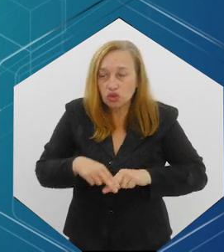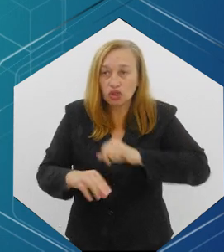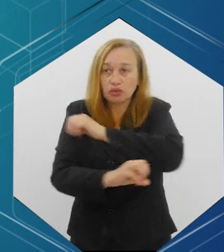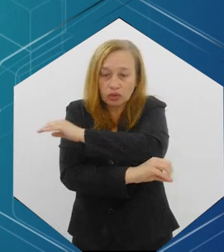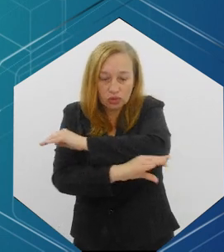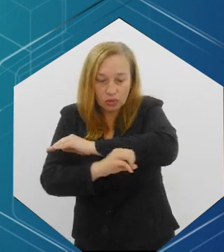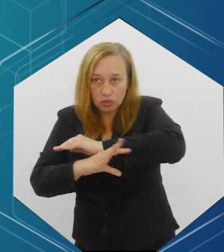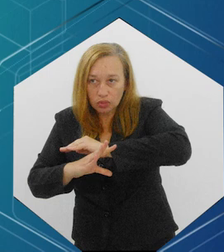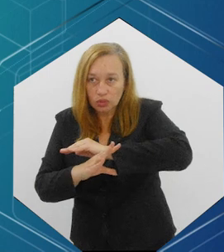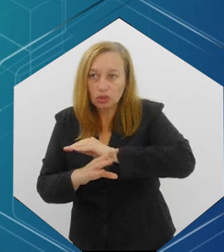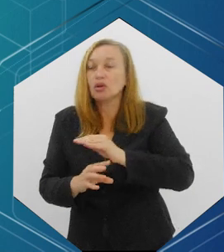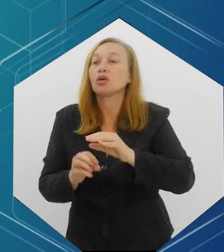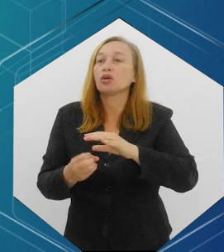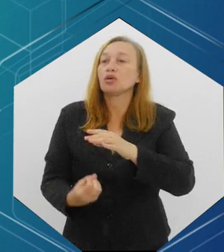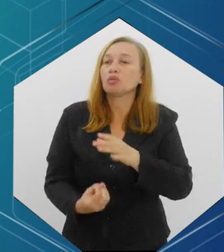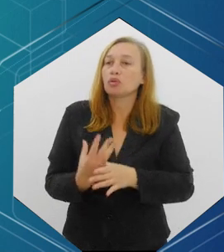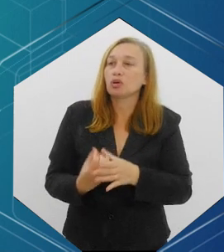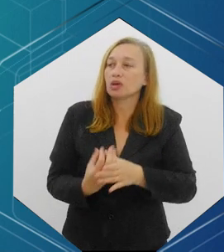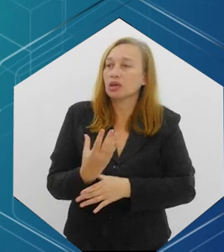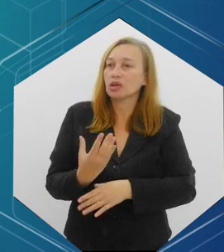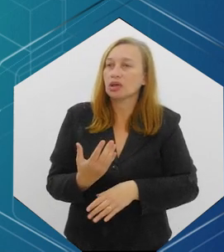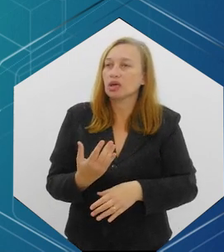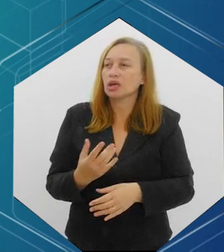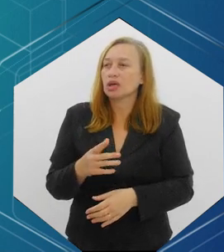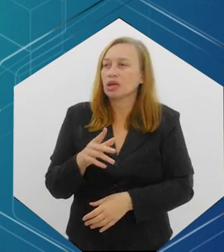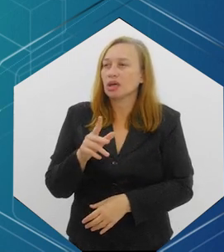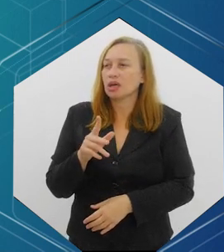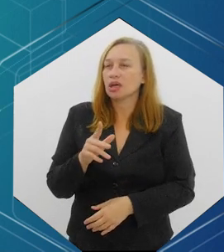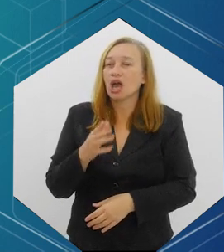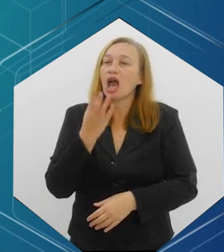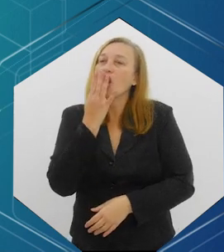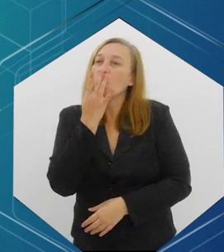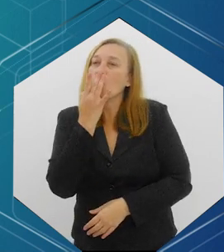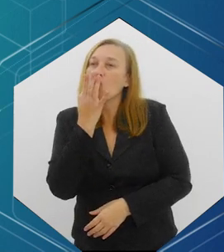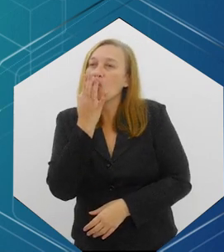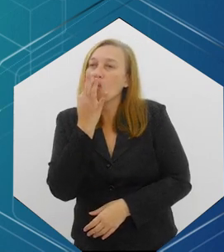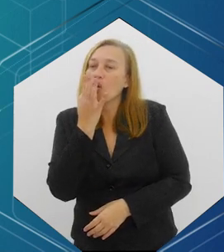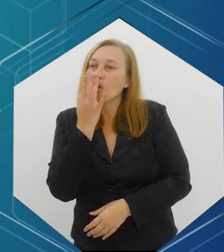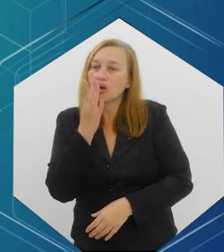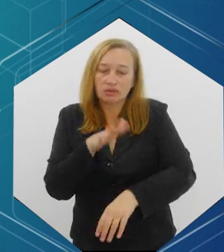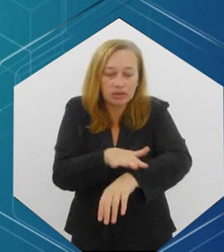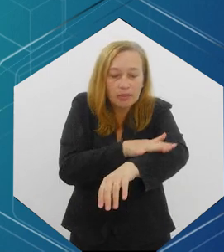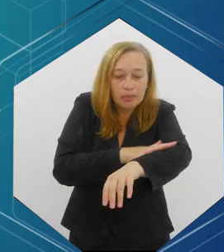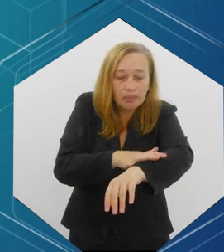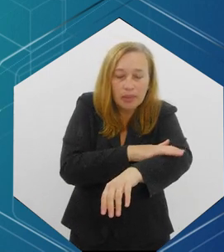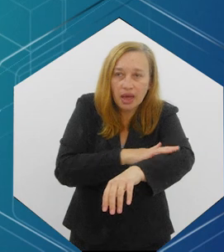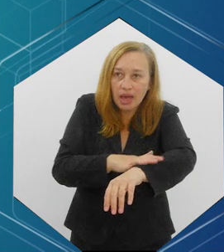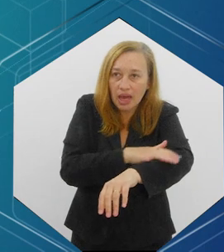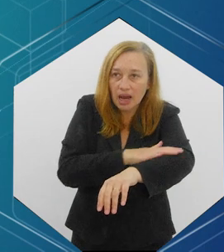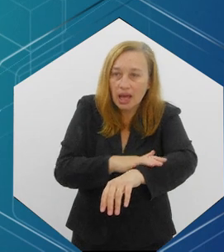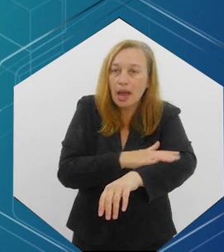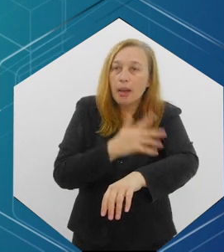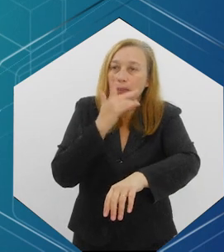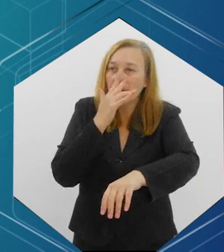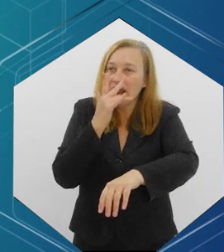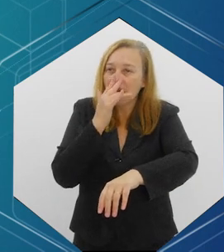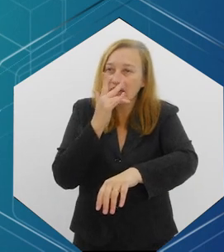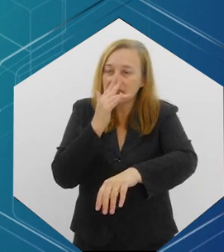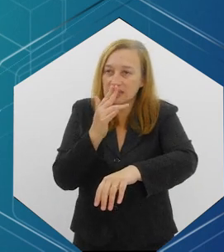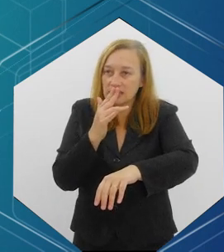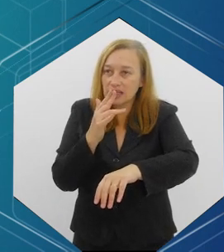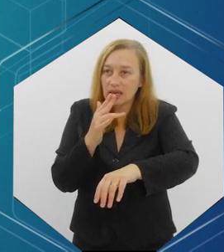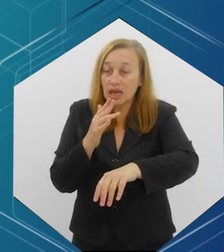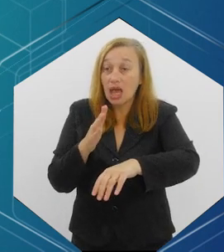causar transtornos, produzindo o que eu já coloquei, a hiperpigmentação parda, que parece que o paciente está com uma meia marrom na